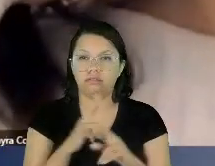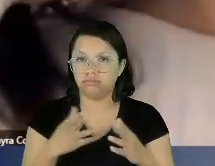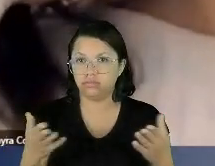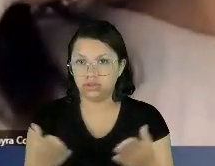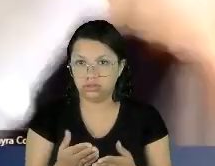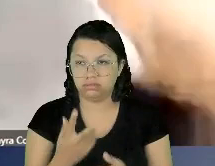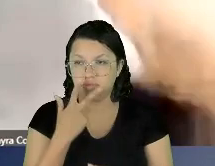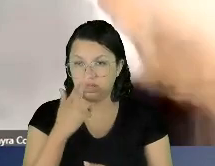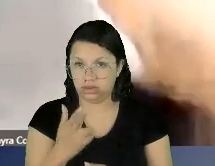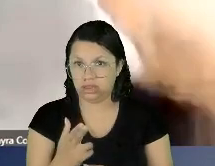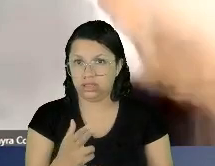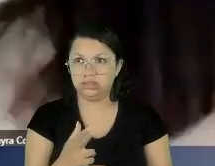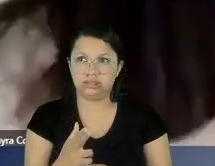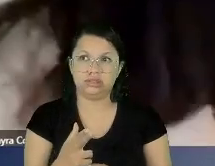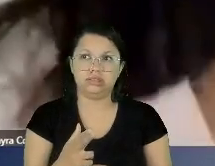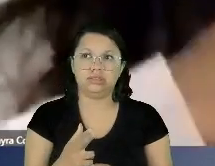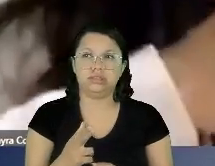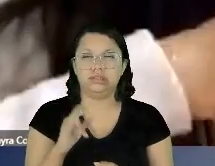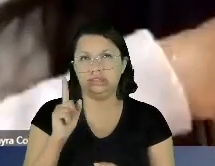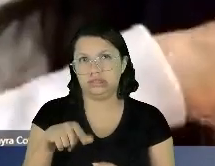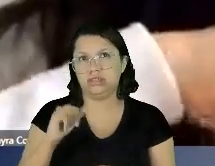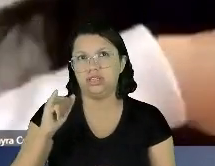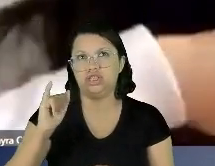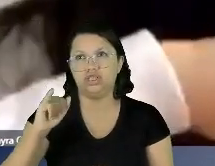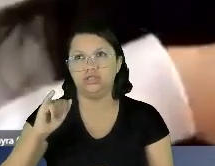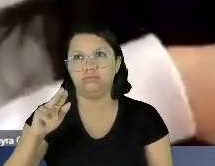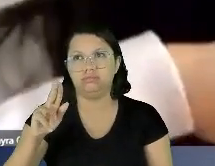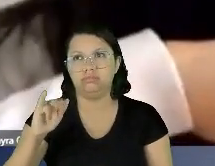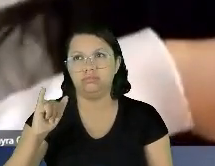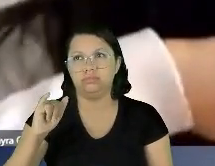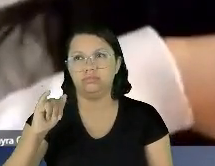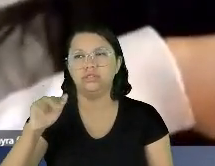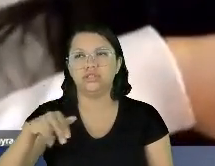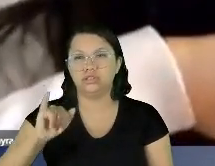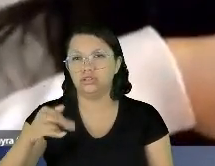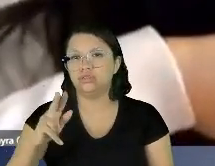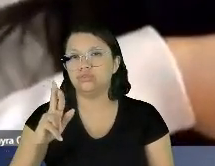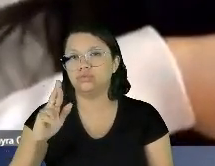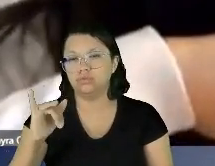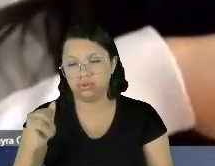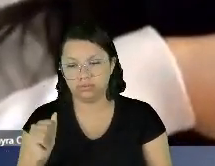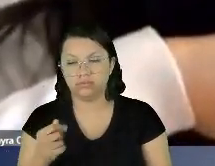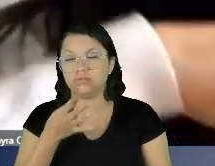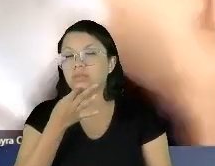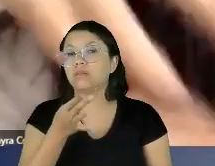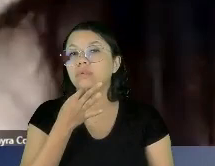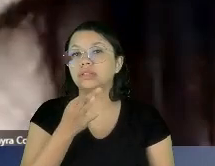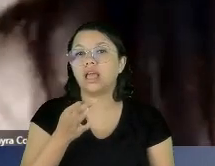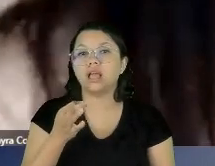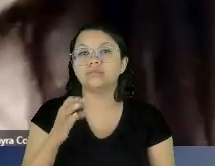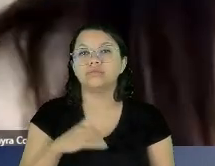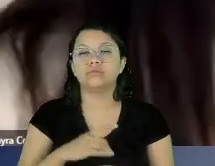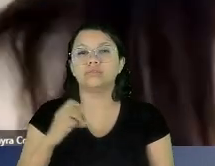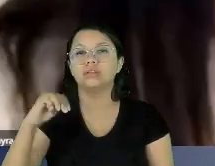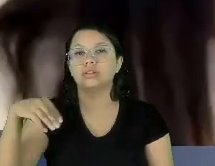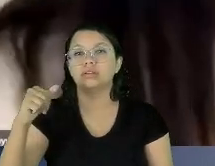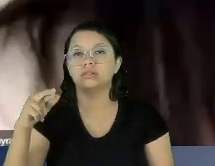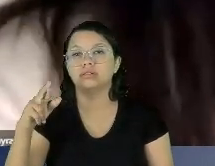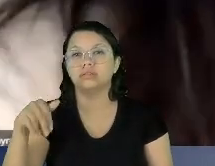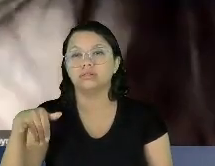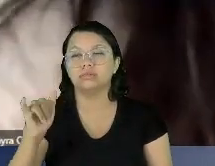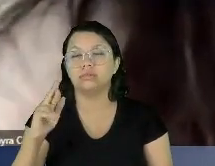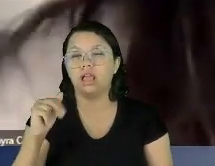pratica nesse caso. Me parece, a princípio, que seria a injúria. O comentário da doutora